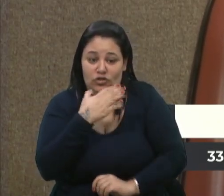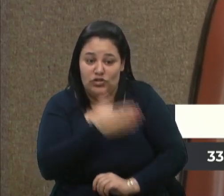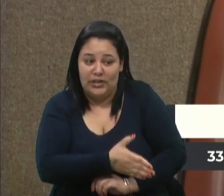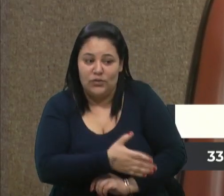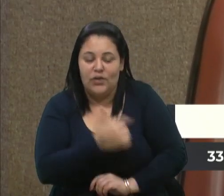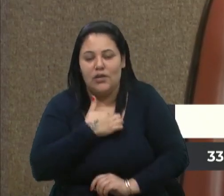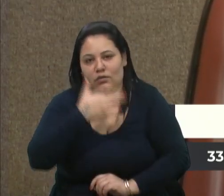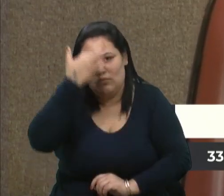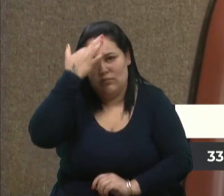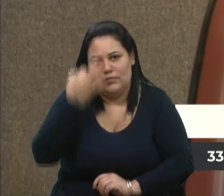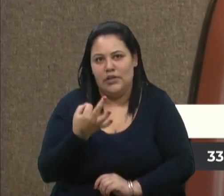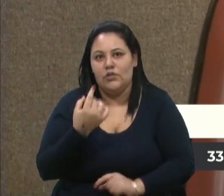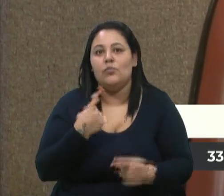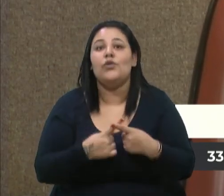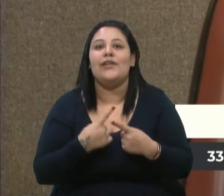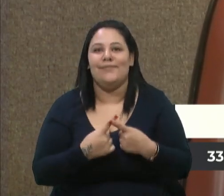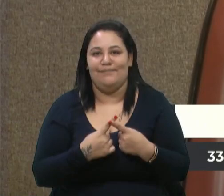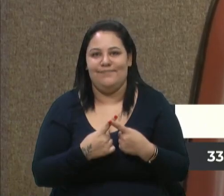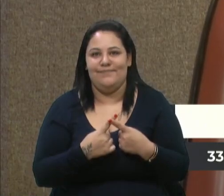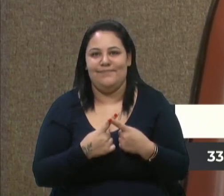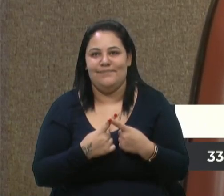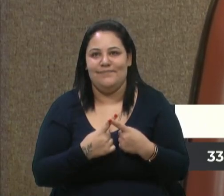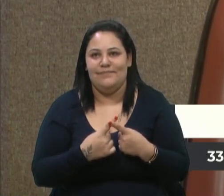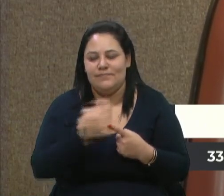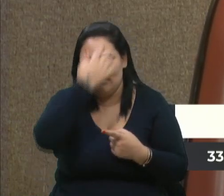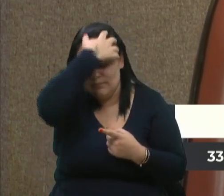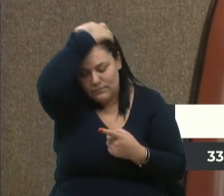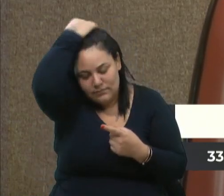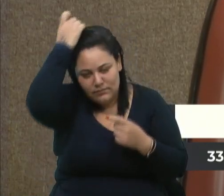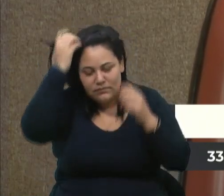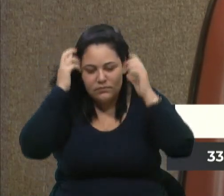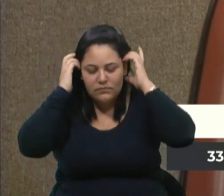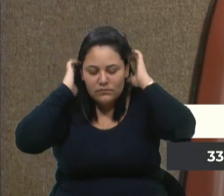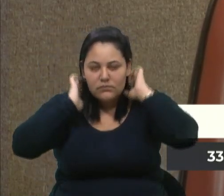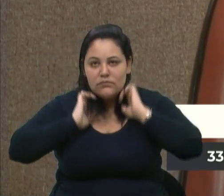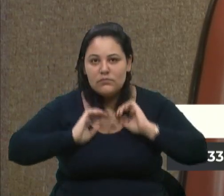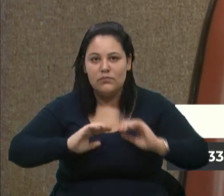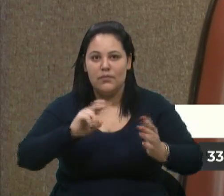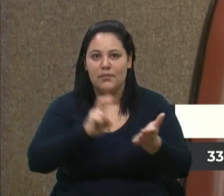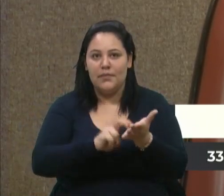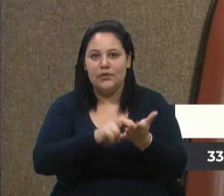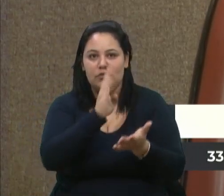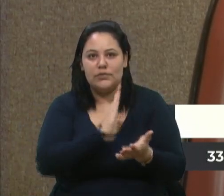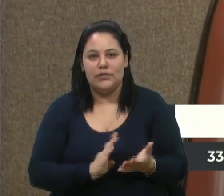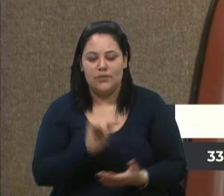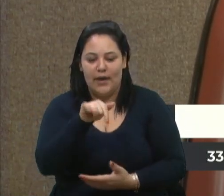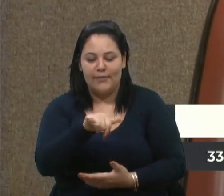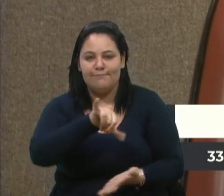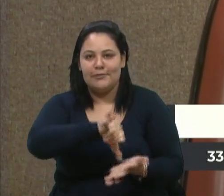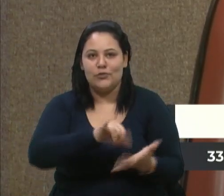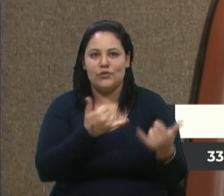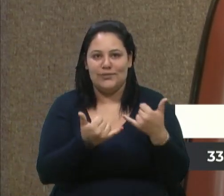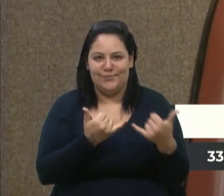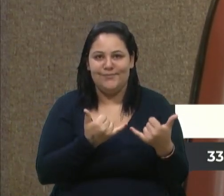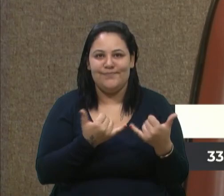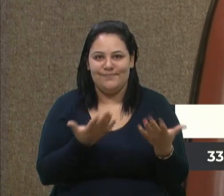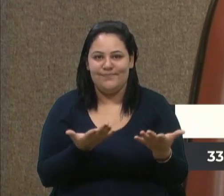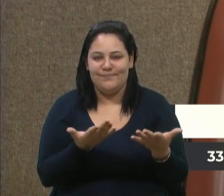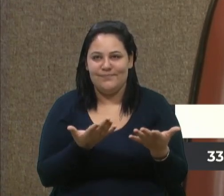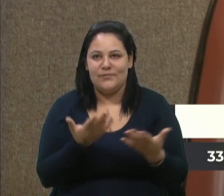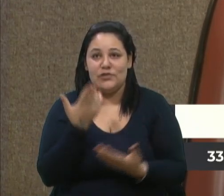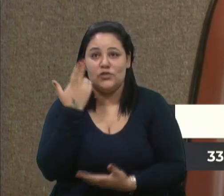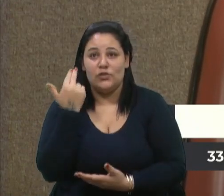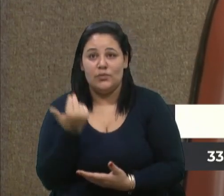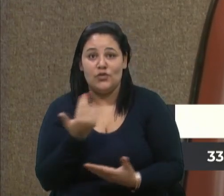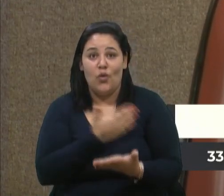eu entendo eles por quê. O exemplo do Banco do Brasil aqui no centro. Tá? Normalmente, quando